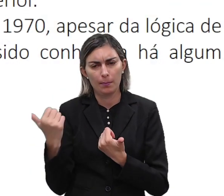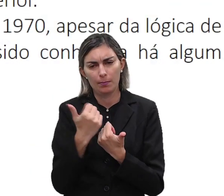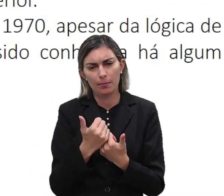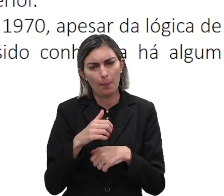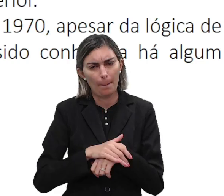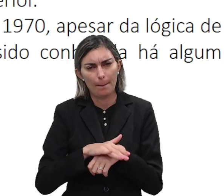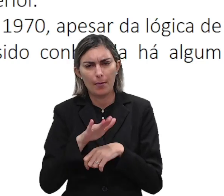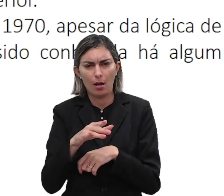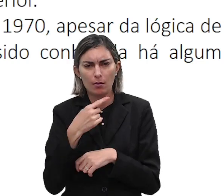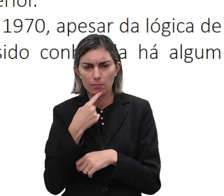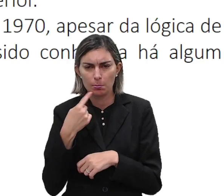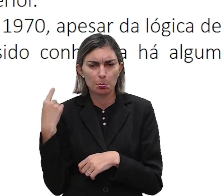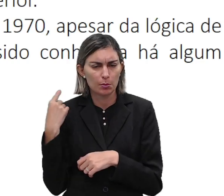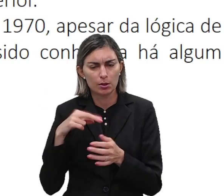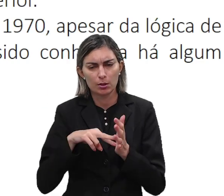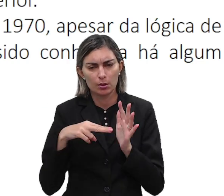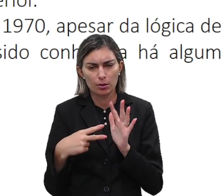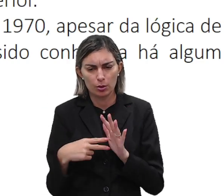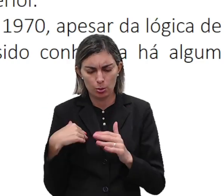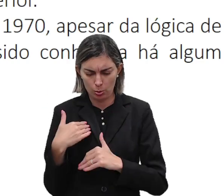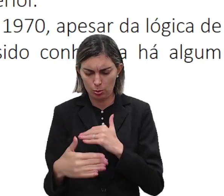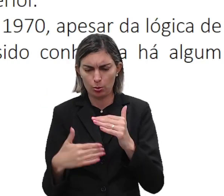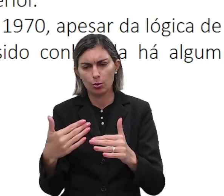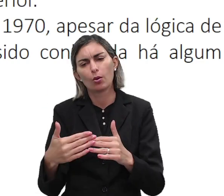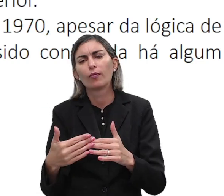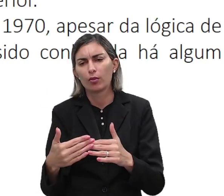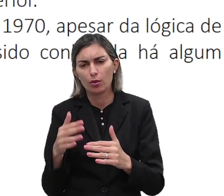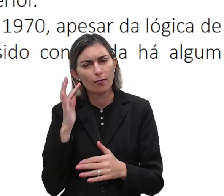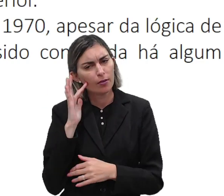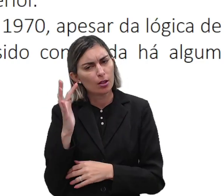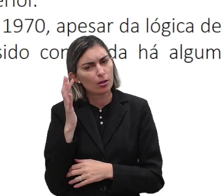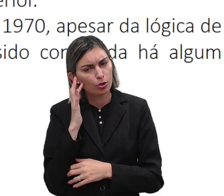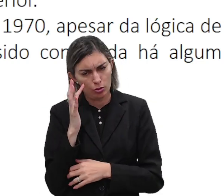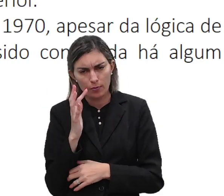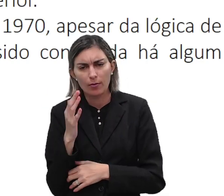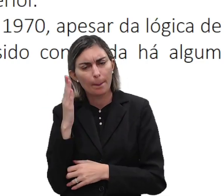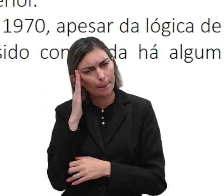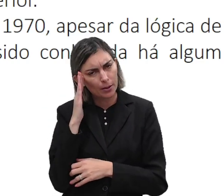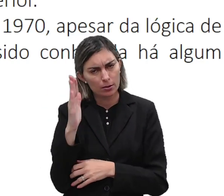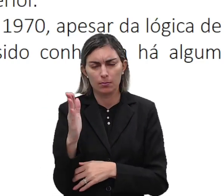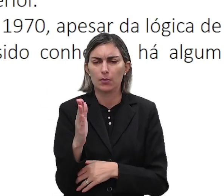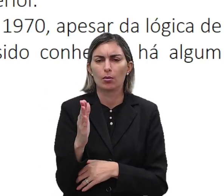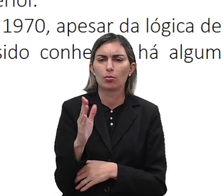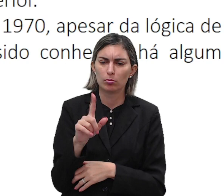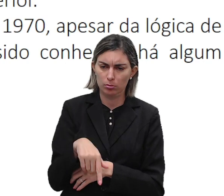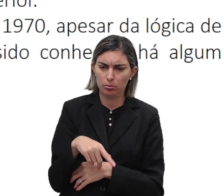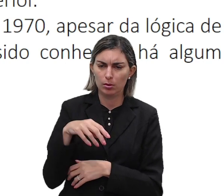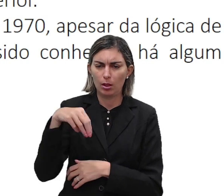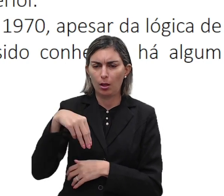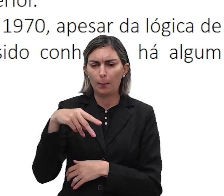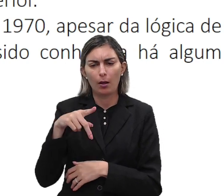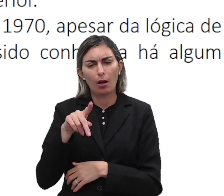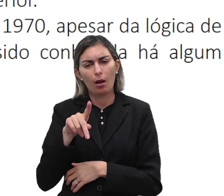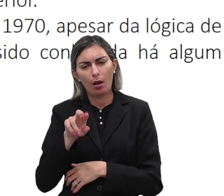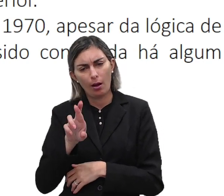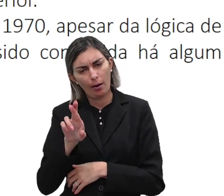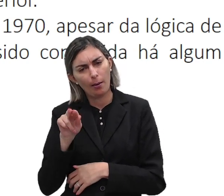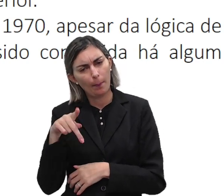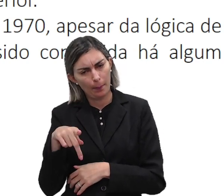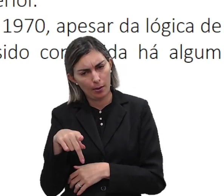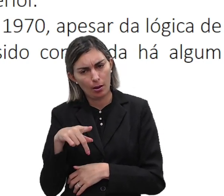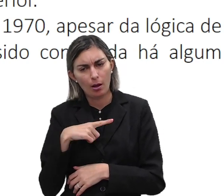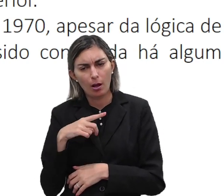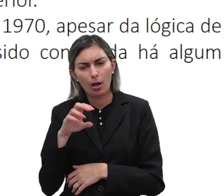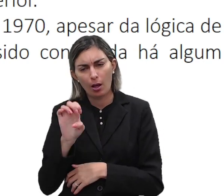mais recente e significativo desenvolvimento da filosofia fundamental do MRP. Para compreender